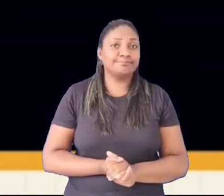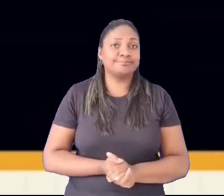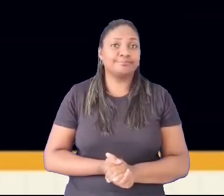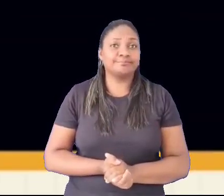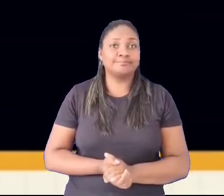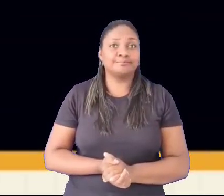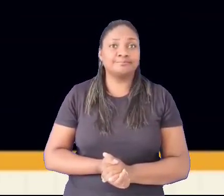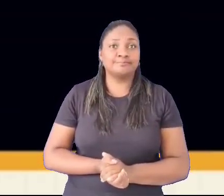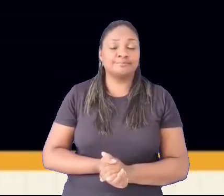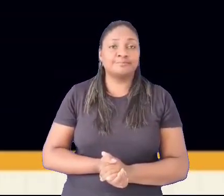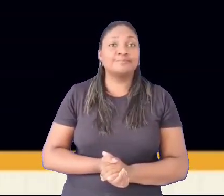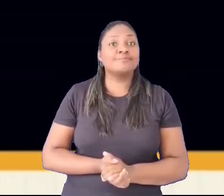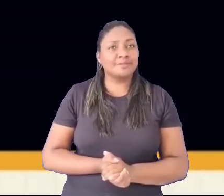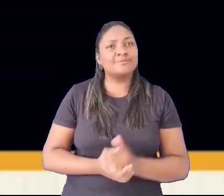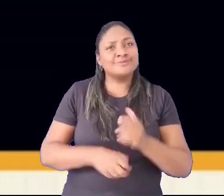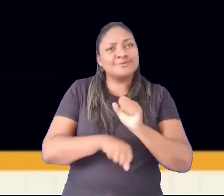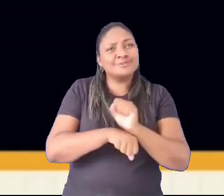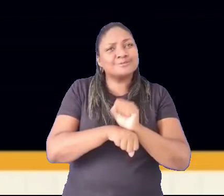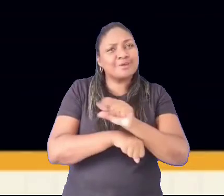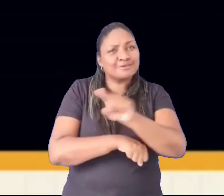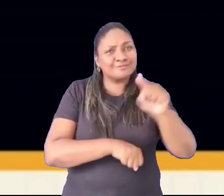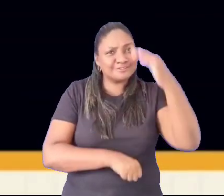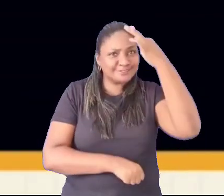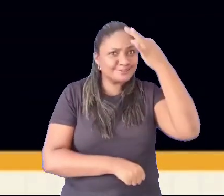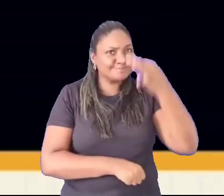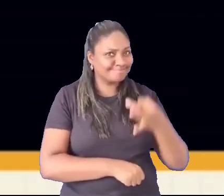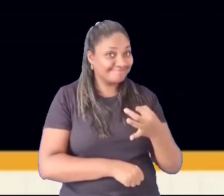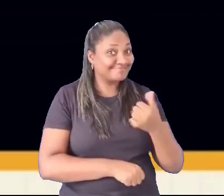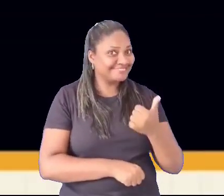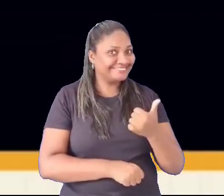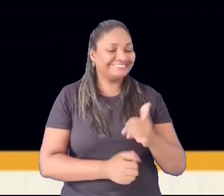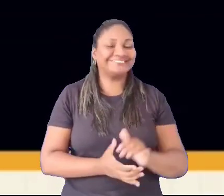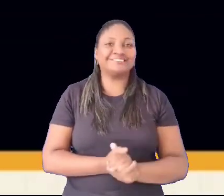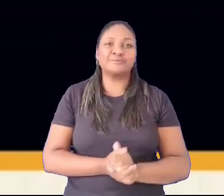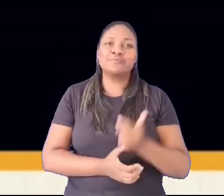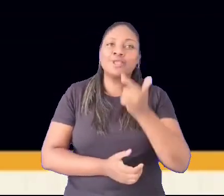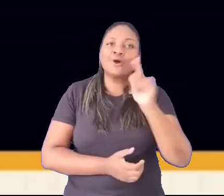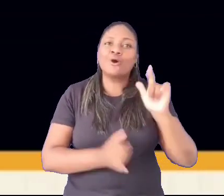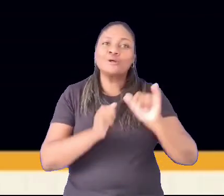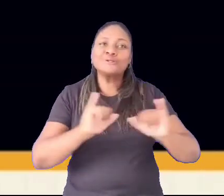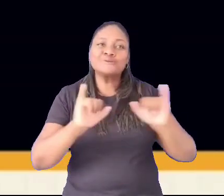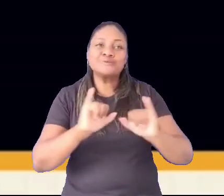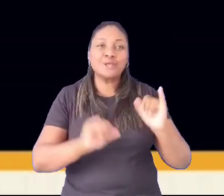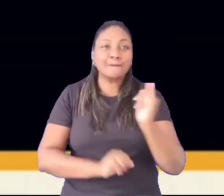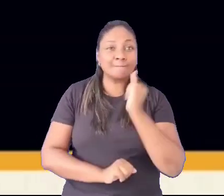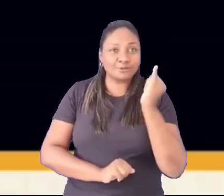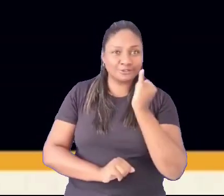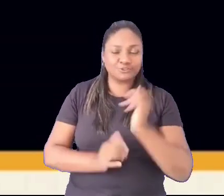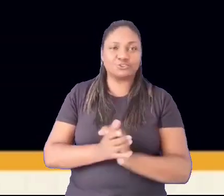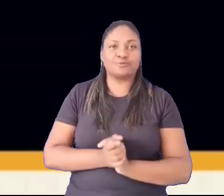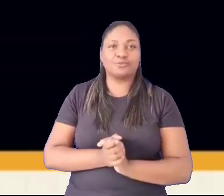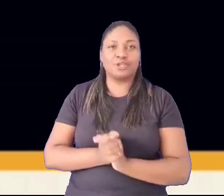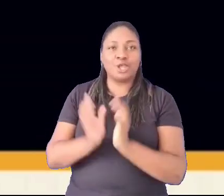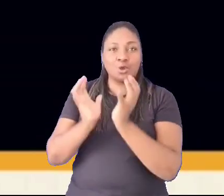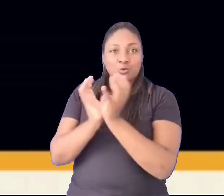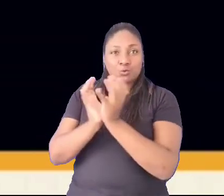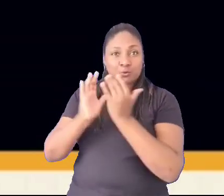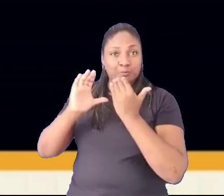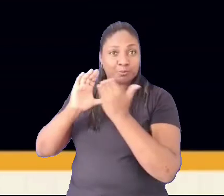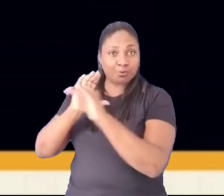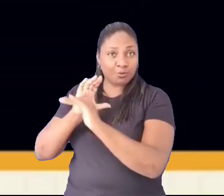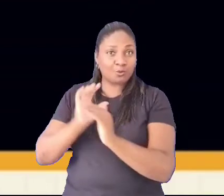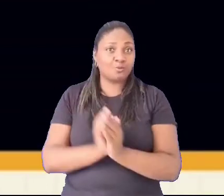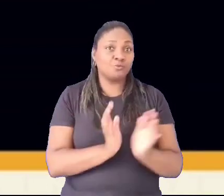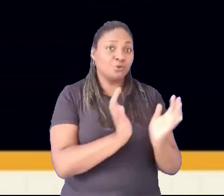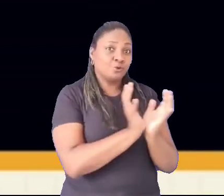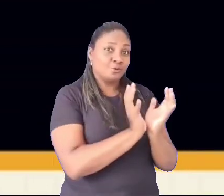bom? Espero que todo mundo compreenda. Outro recado importante, recados no grupo e recados no particular.